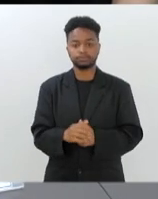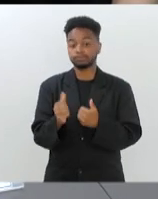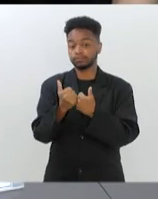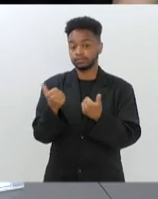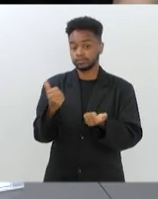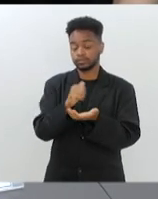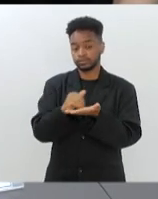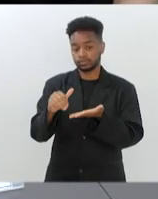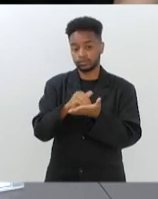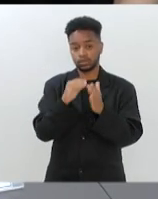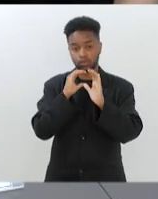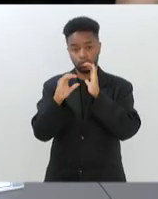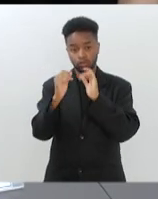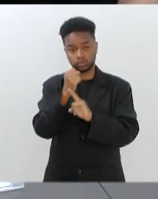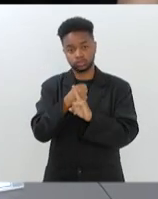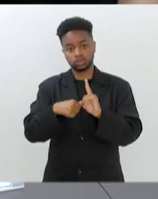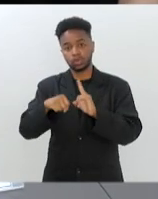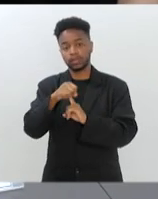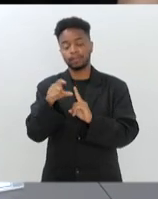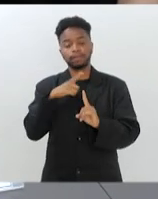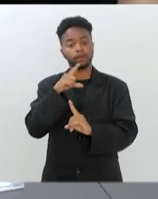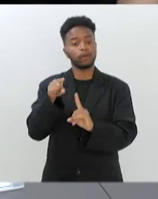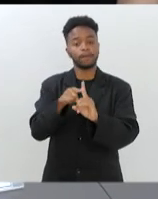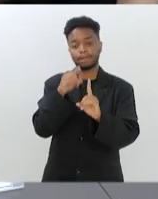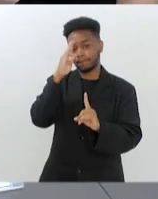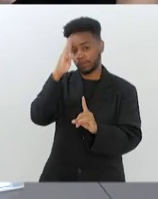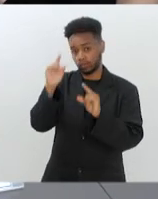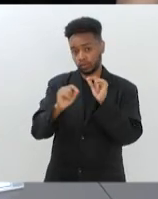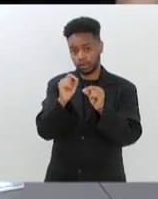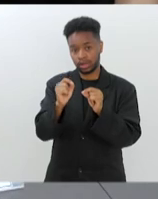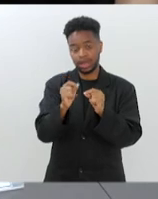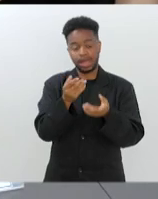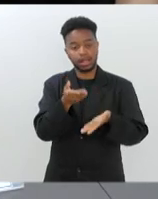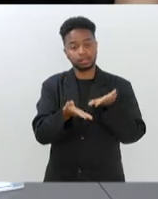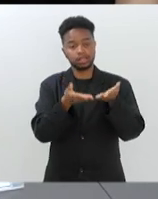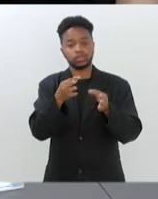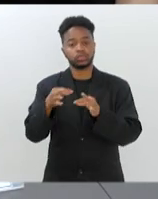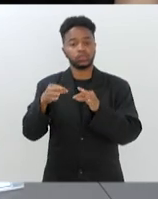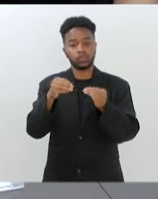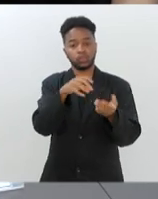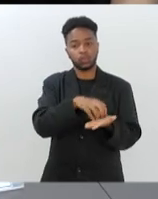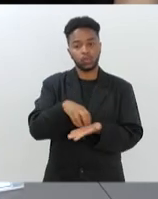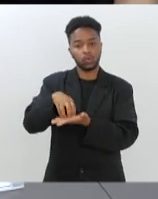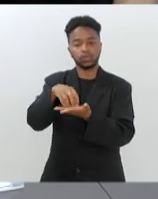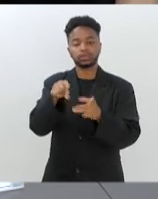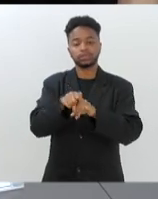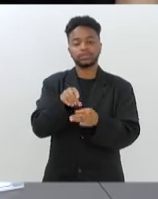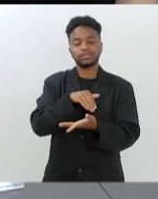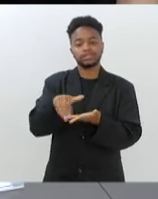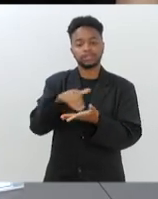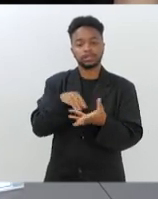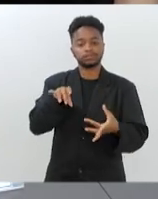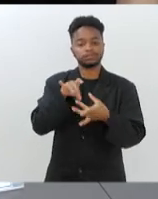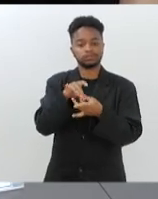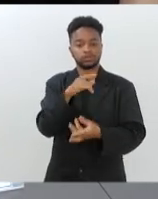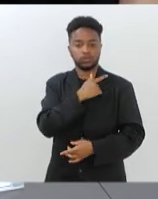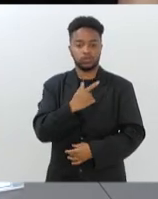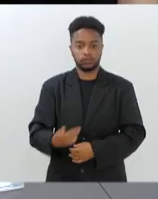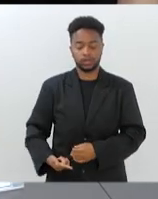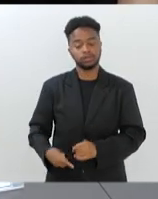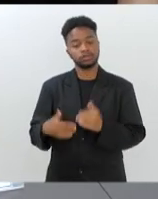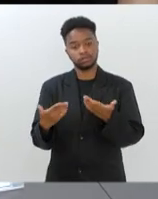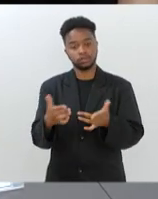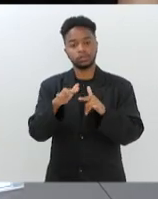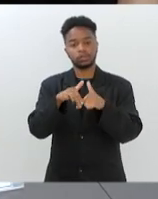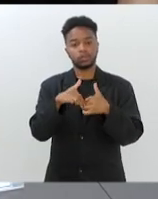comunicação social ela tem como objetivo atender a todos os órgãos e secretarias do governo e por meio desse